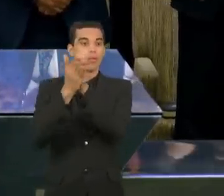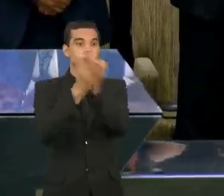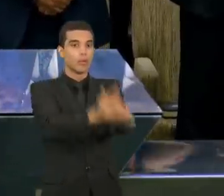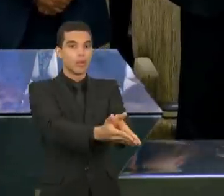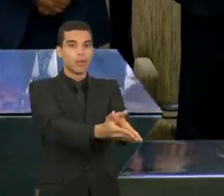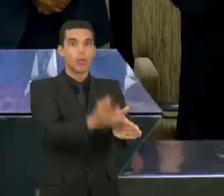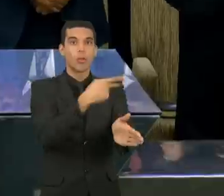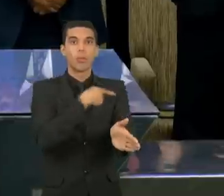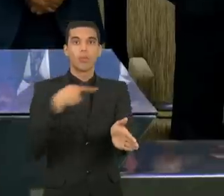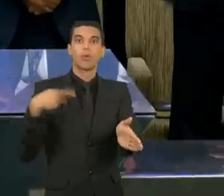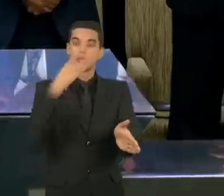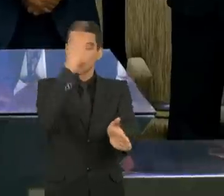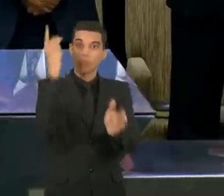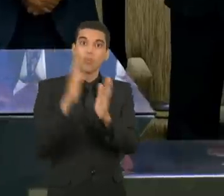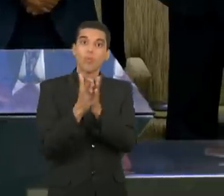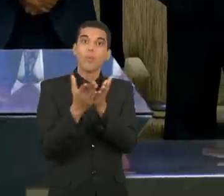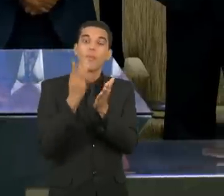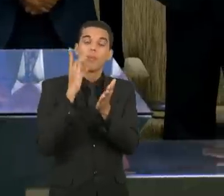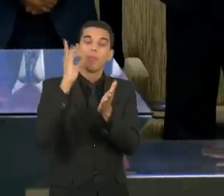palavra contigo.